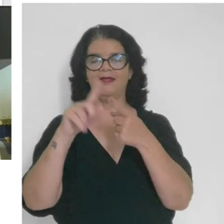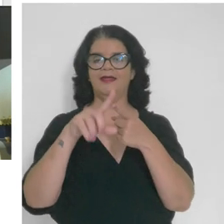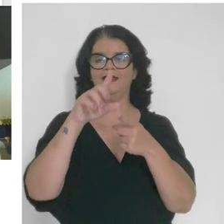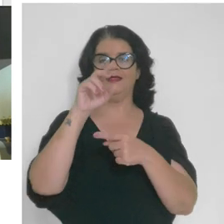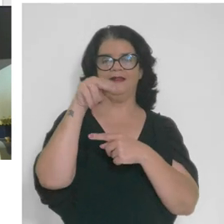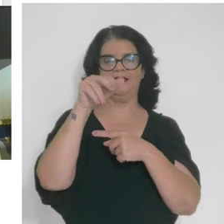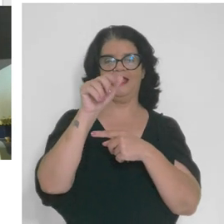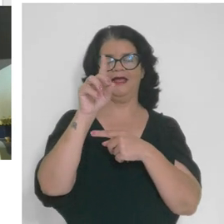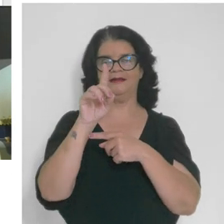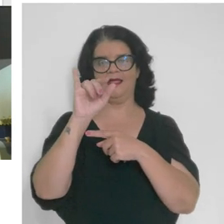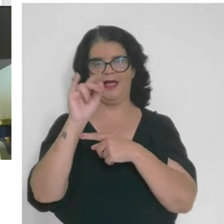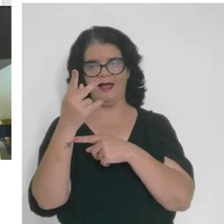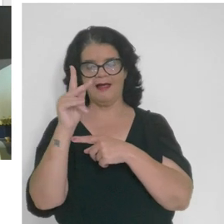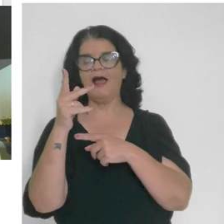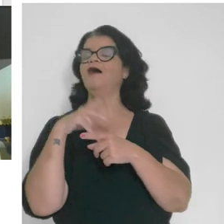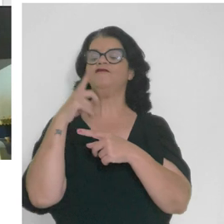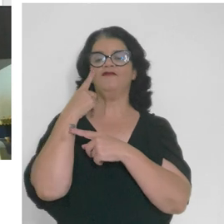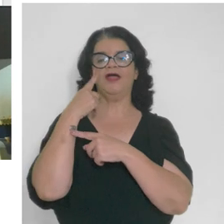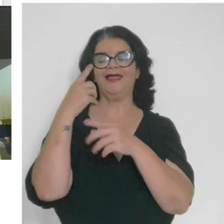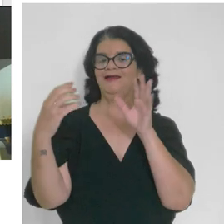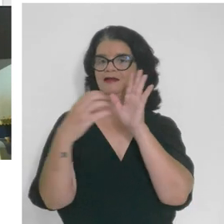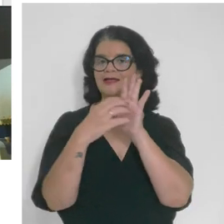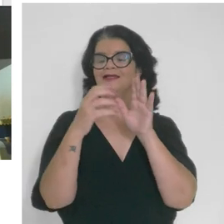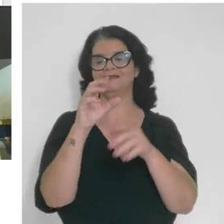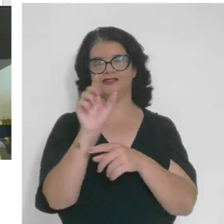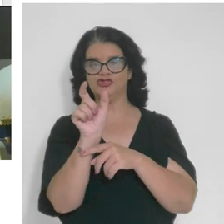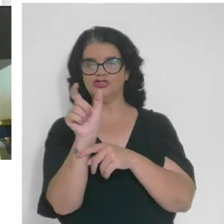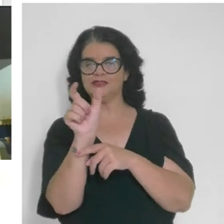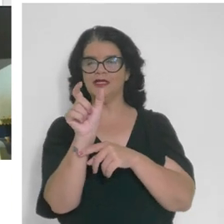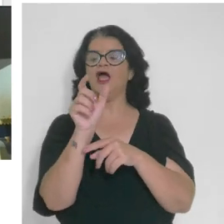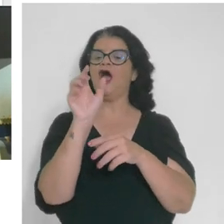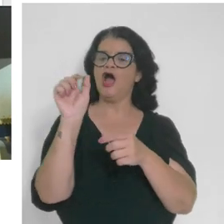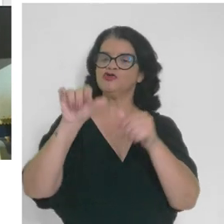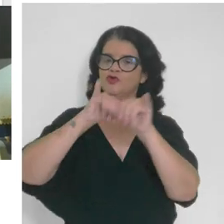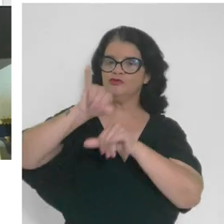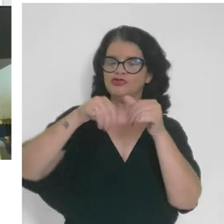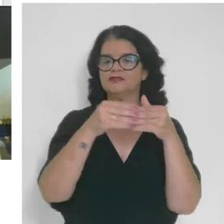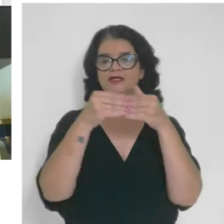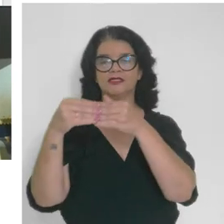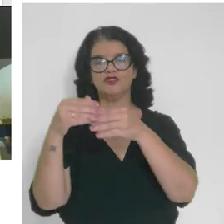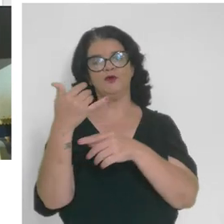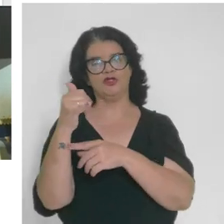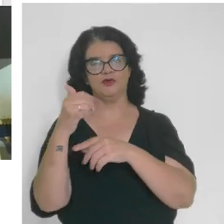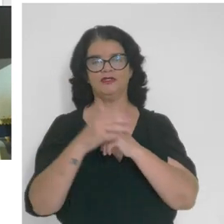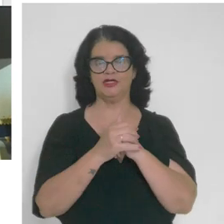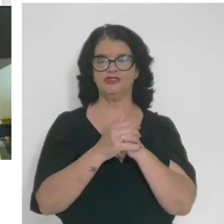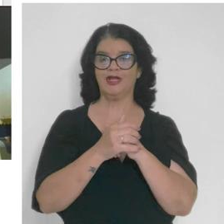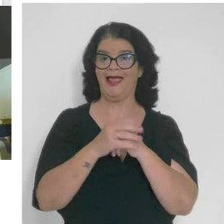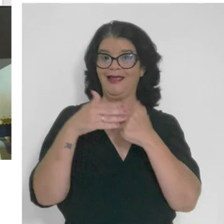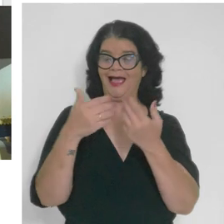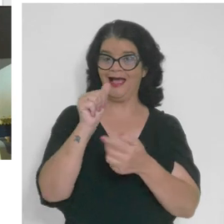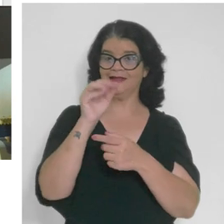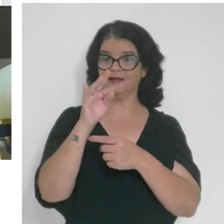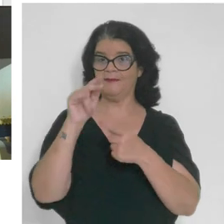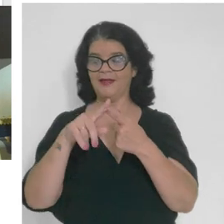NADH. Nesse caso aqui, pessoal, essas siglas indicam algumas substâncias que são transportadoras de energia, né? Então, o ATP